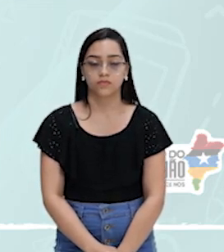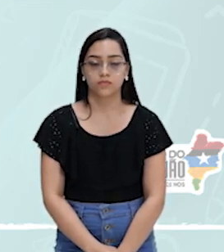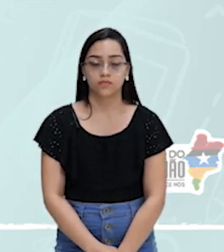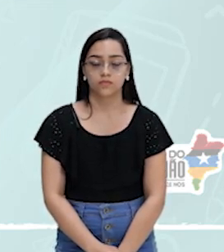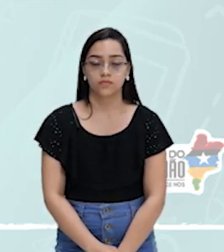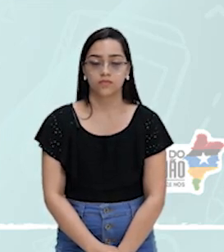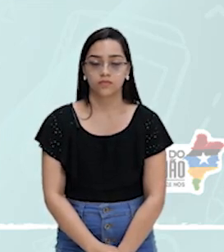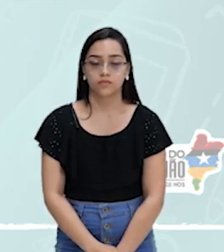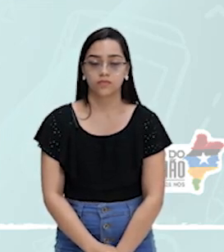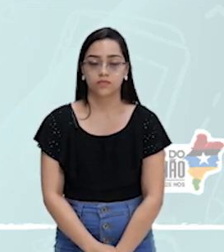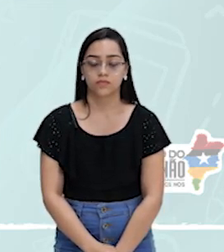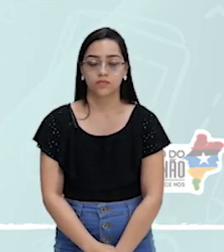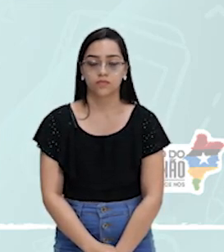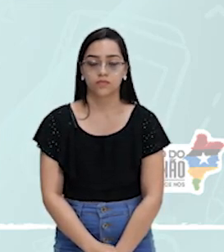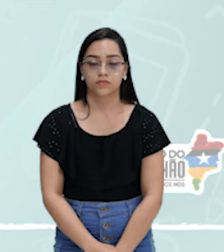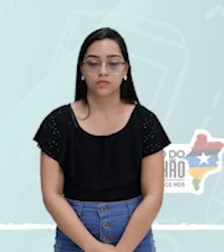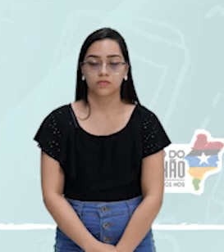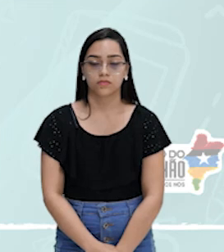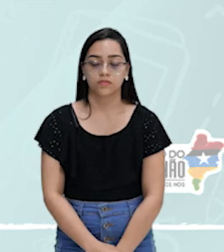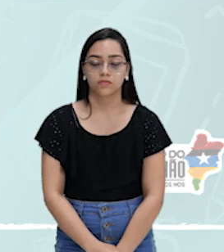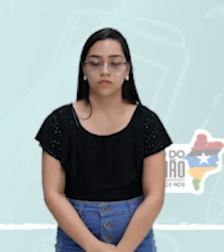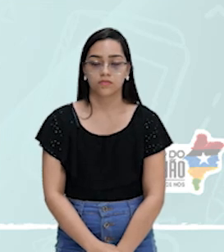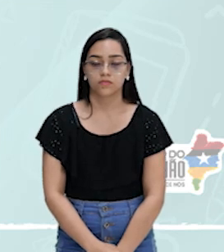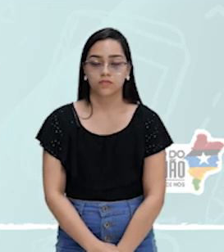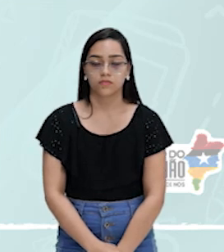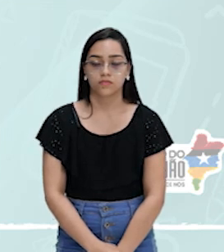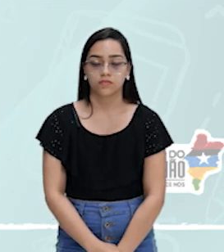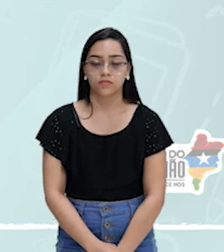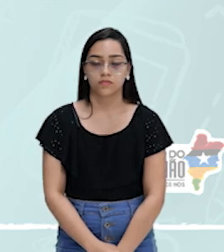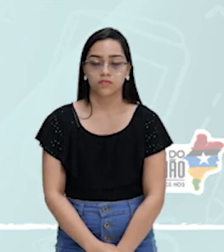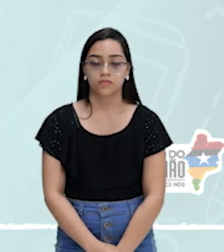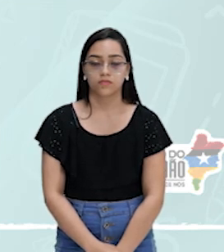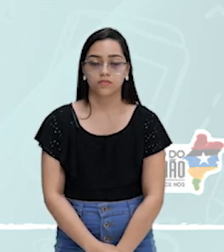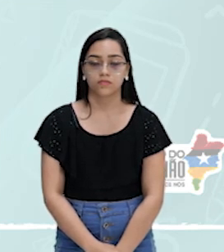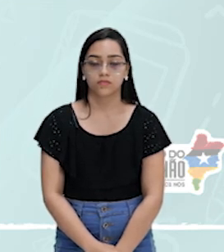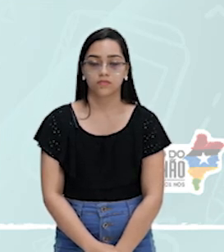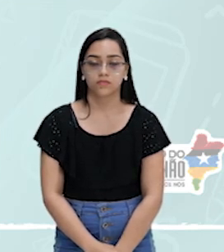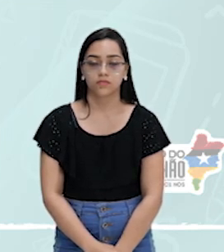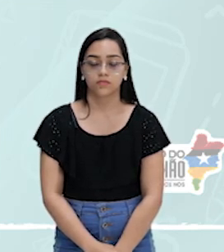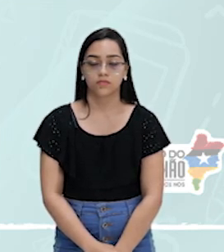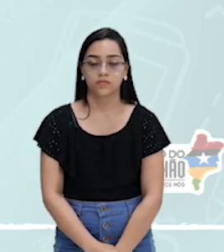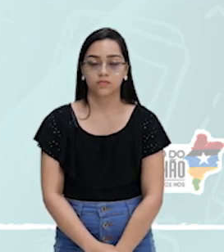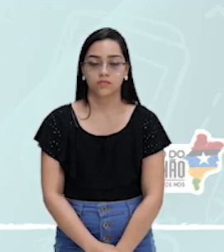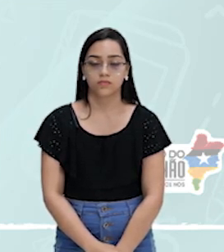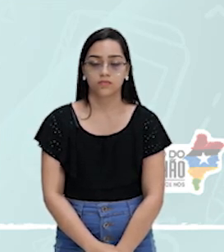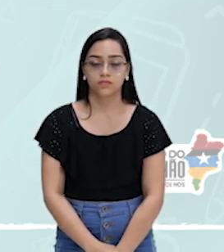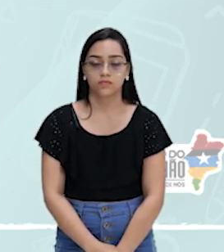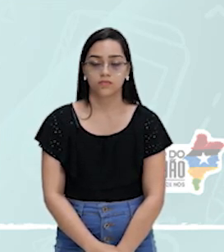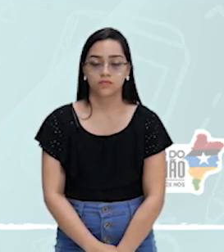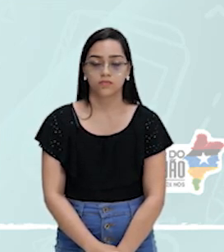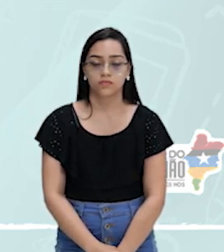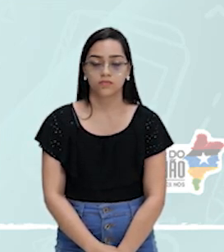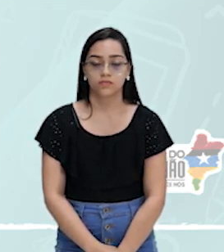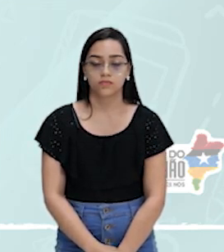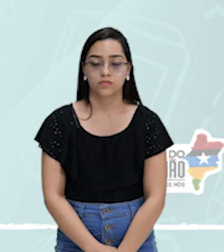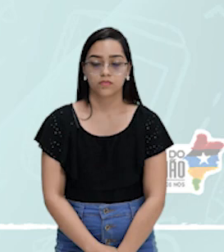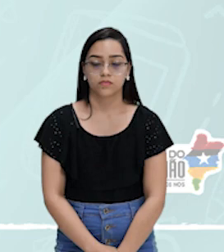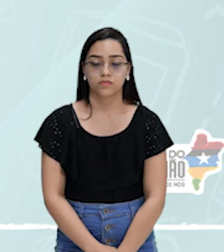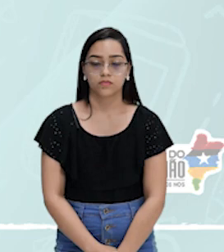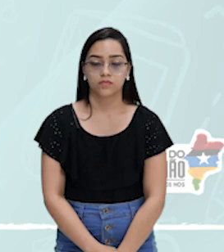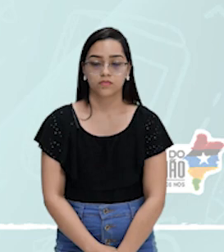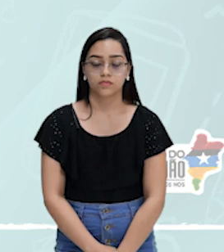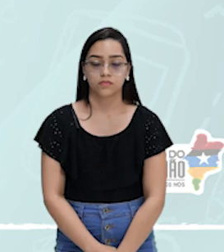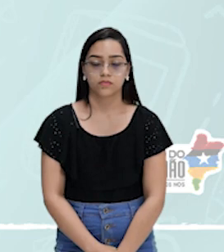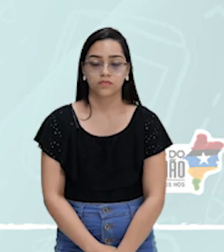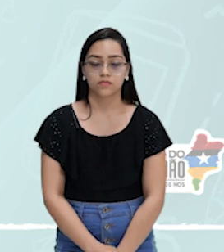olhos, para nos conhecermos, para que saibamos se somos verdadeiros ou falsos, para condenar o que houver de mal na